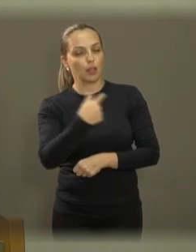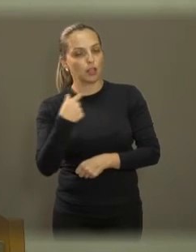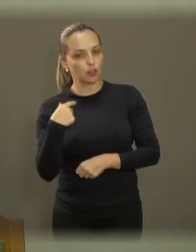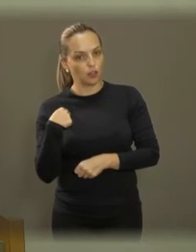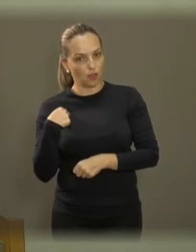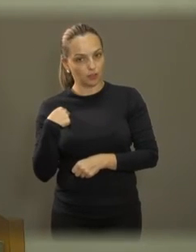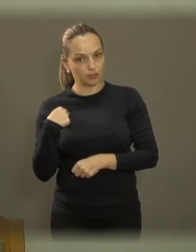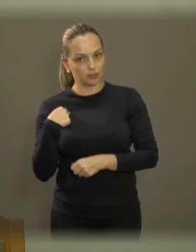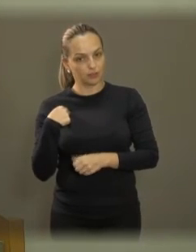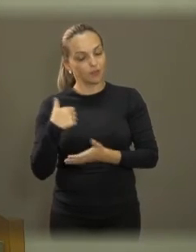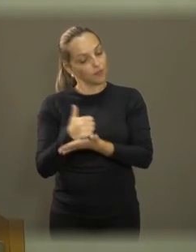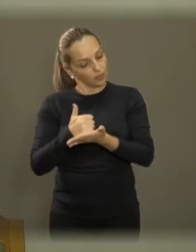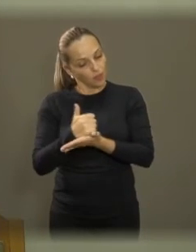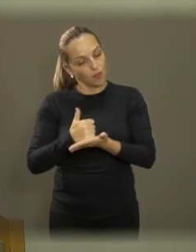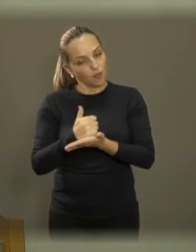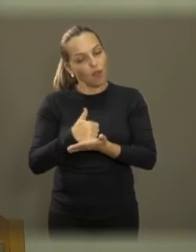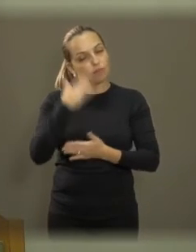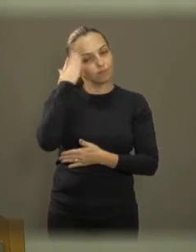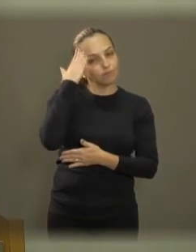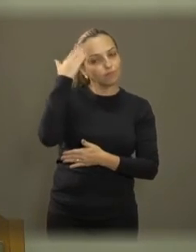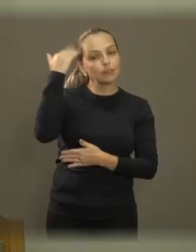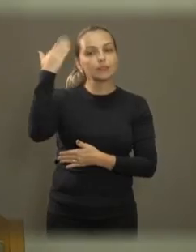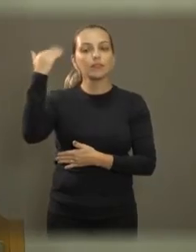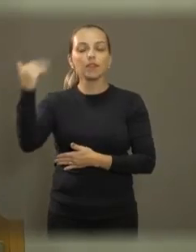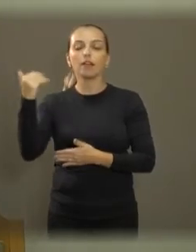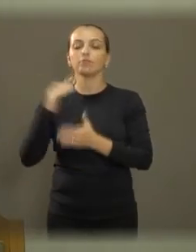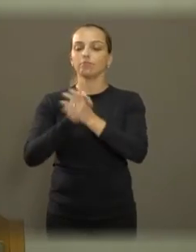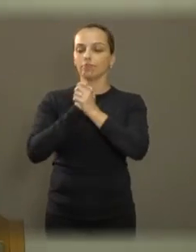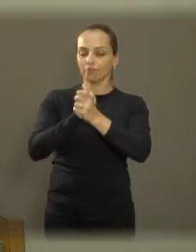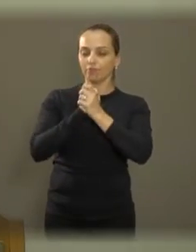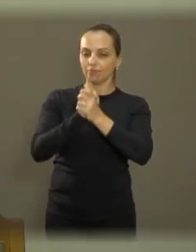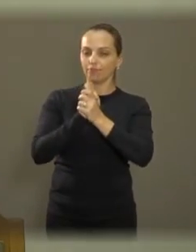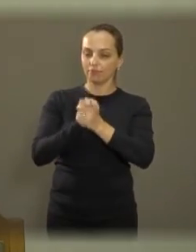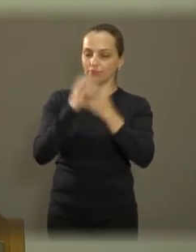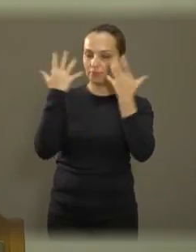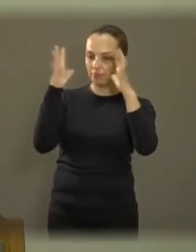é fantástico. Sucesso ao senhor e parabéns.